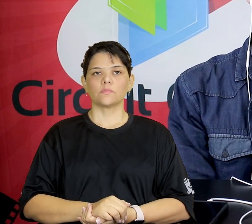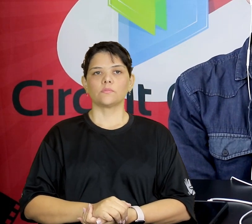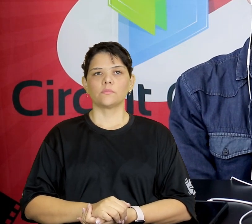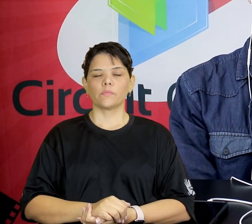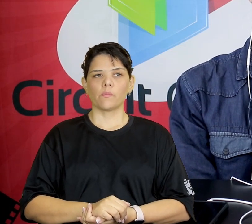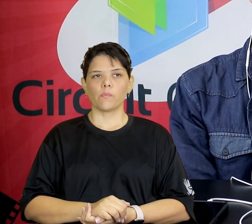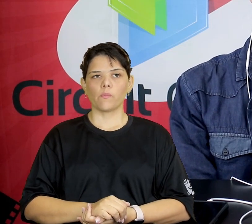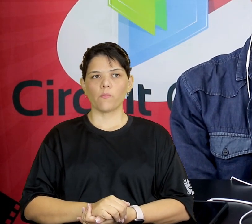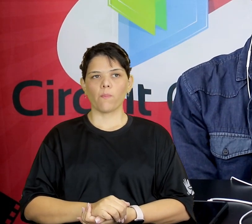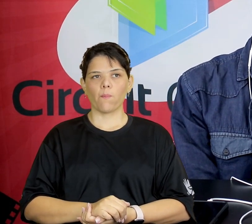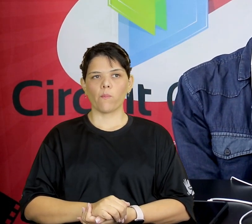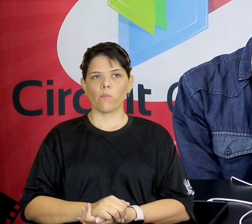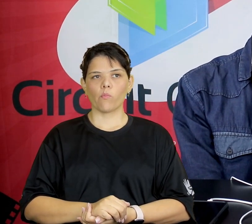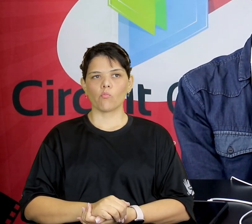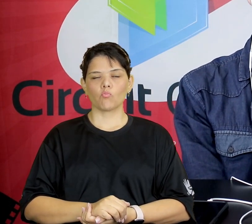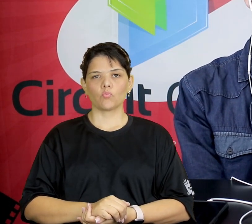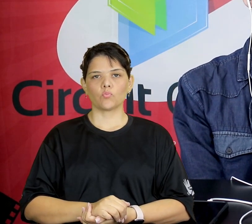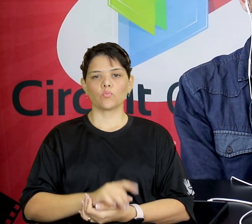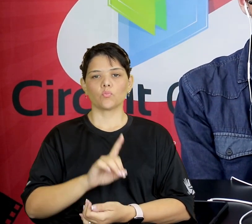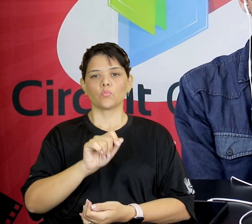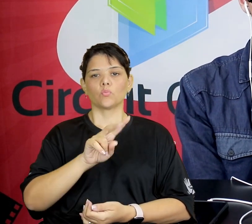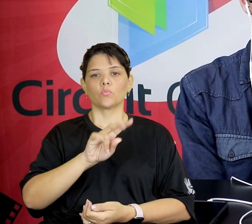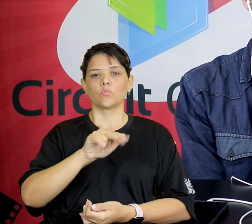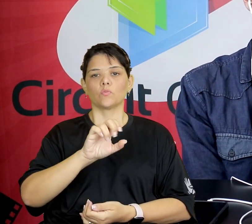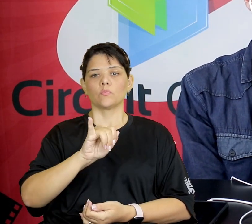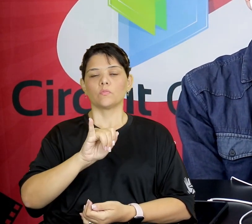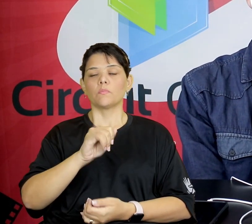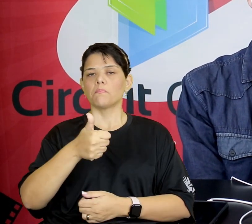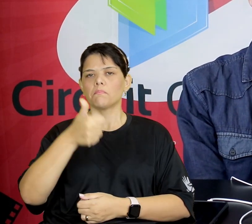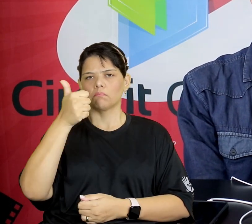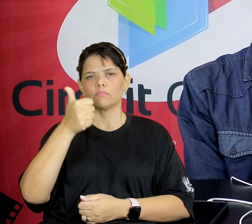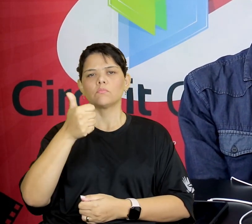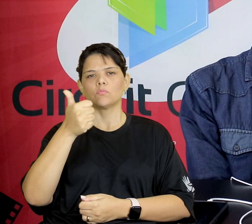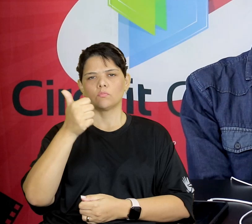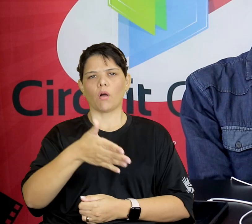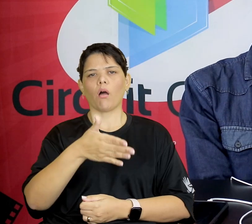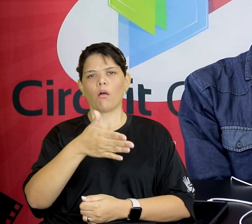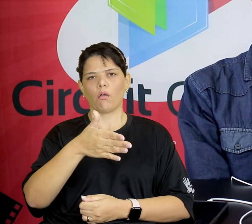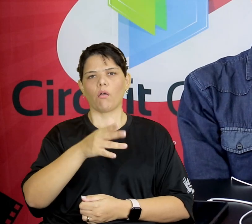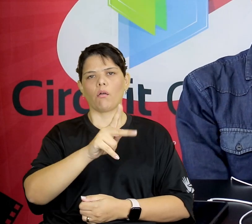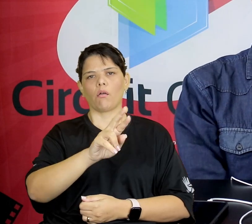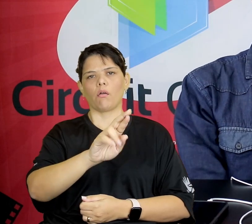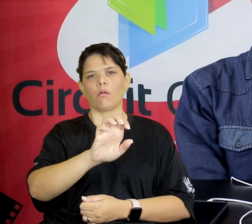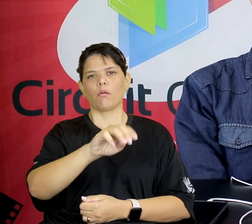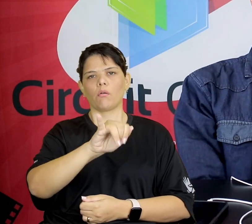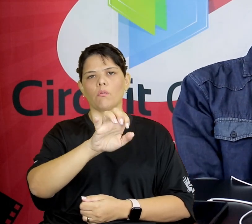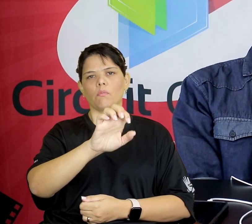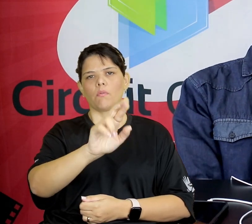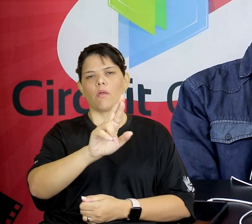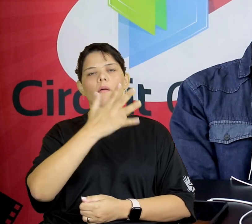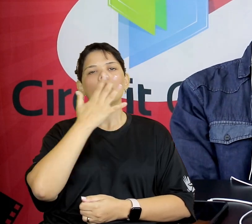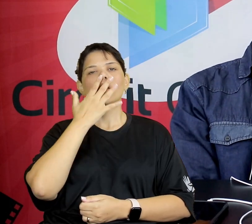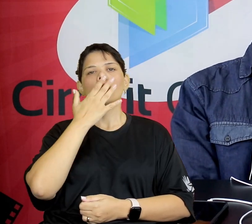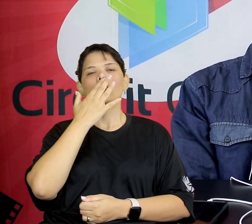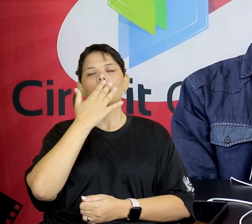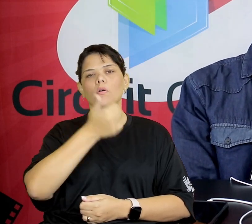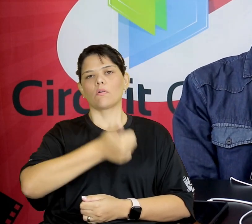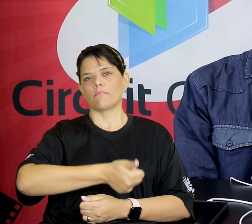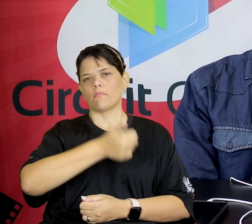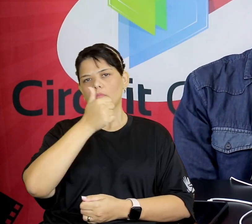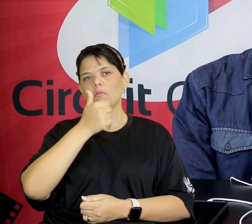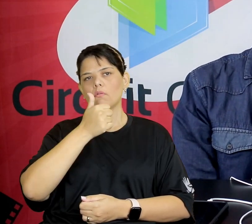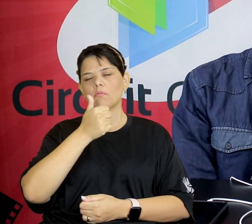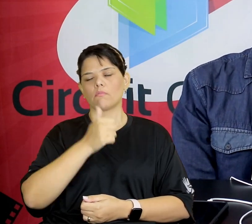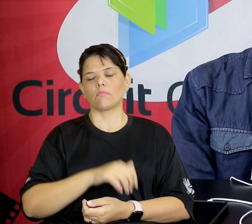Então, para colorir o DaVinci é extremamente melhor que o Premiere. Na verdade, ele é a ferramenta de colorir. O Premiere é meio bunda assim de